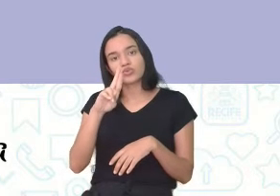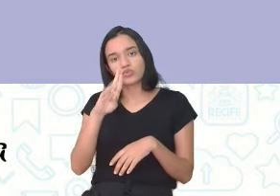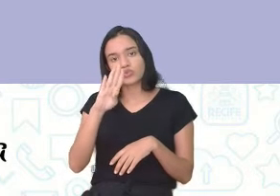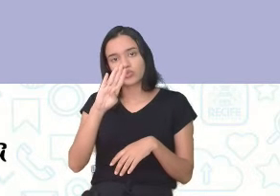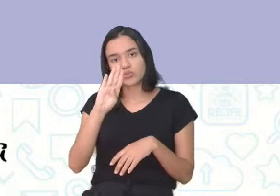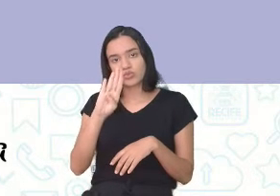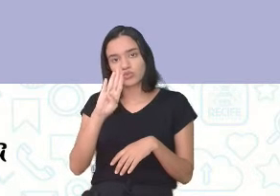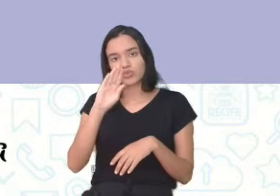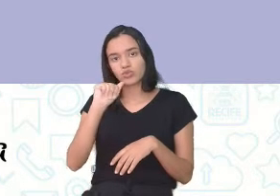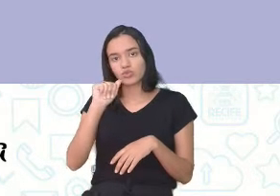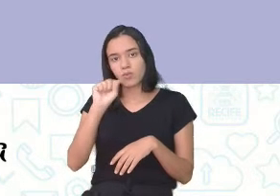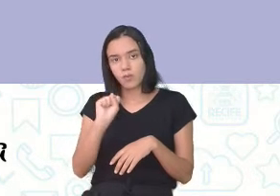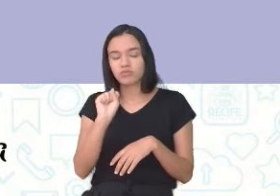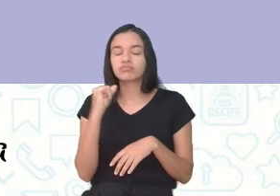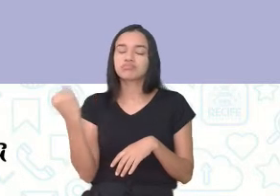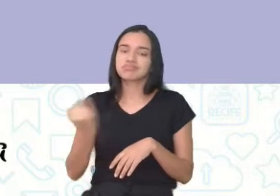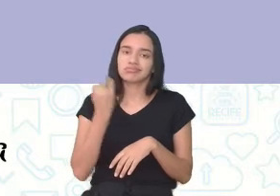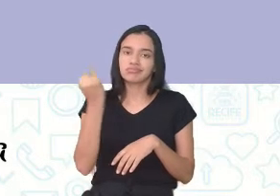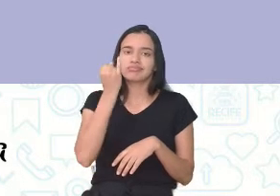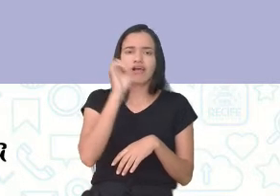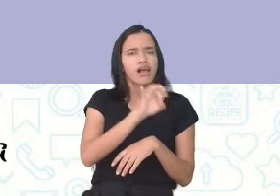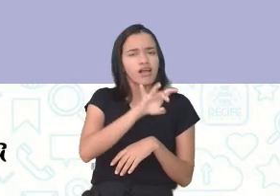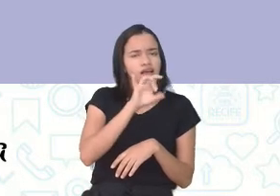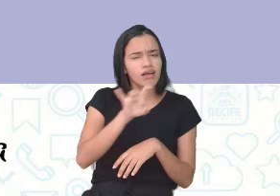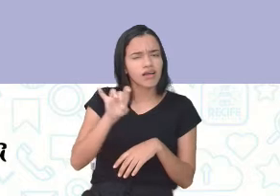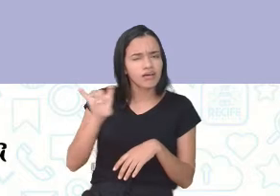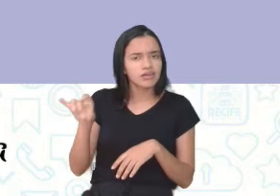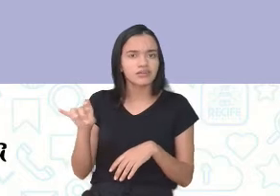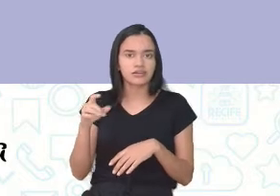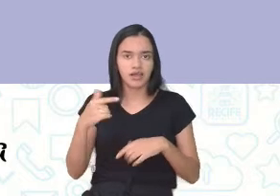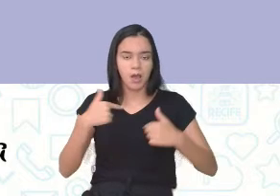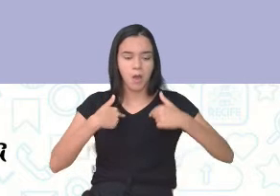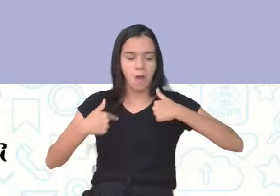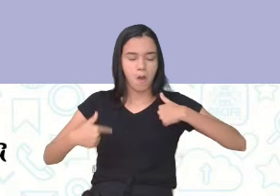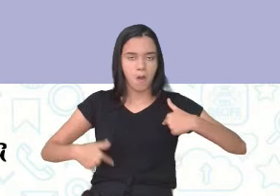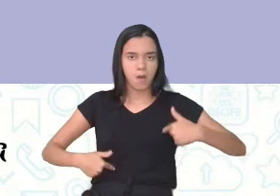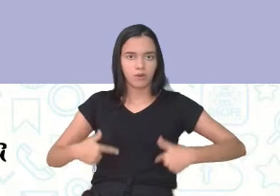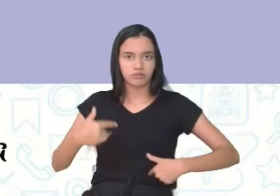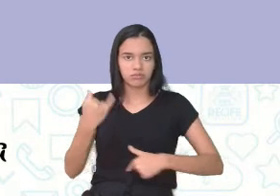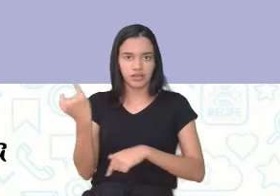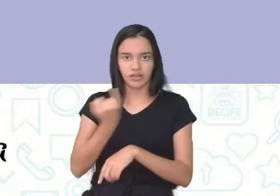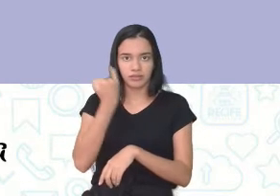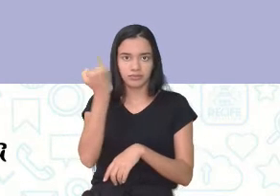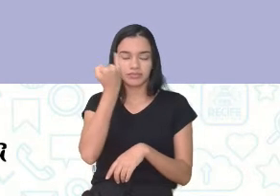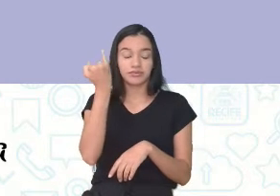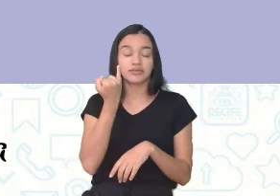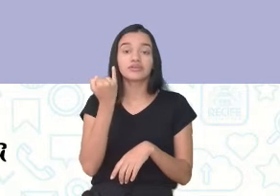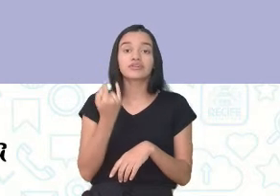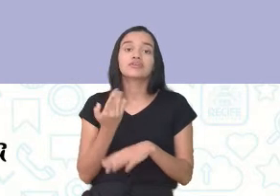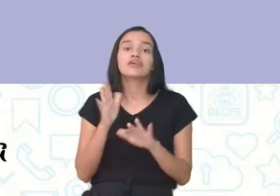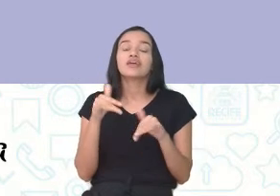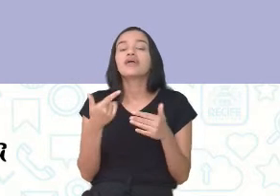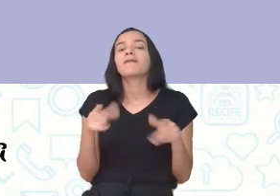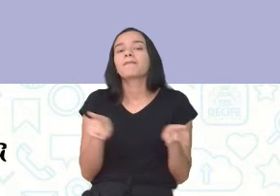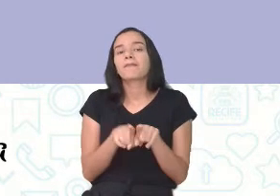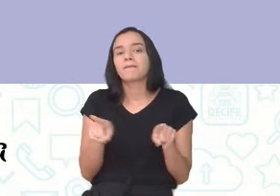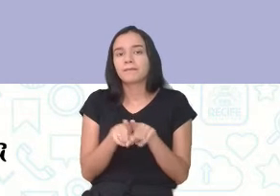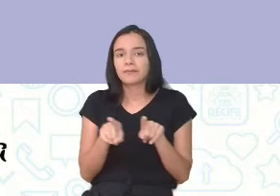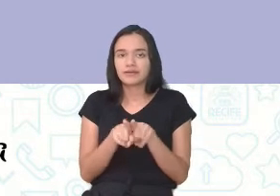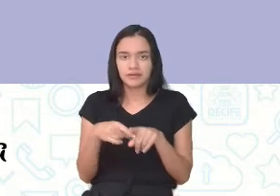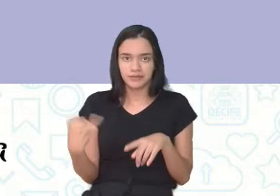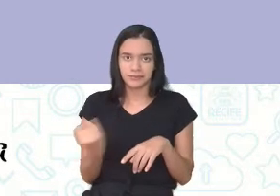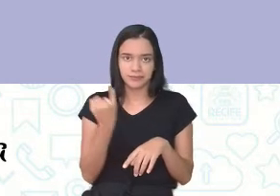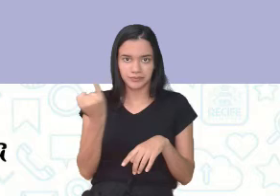Também elas são importantes. Nós já vimos que cada órgão, ele é importante. Então, as tubas uterinas, elas também são